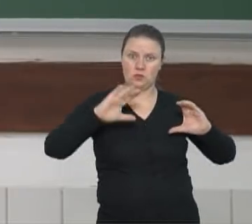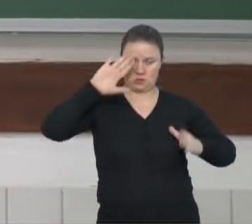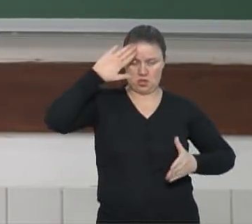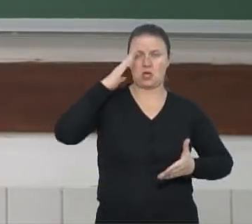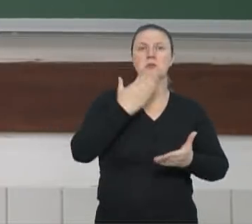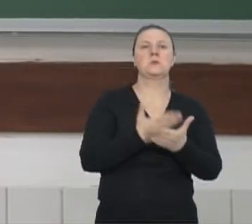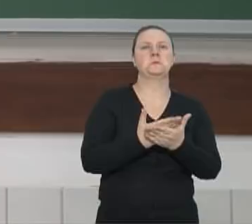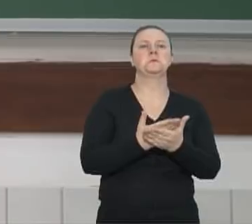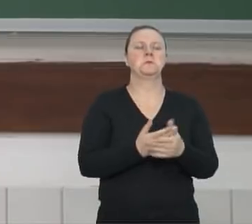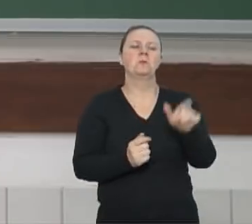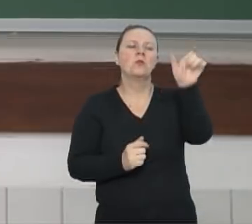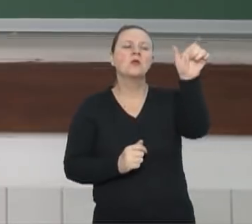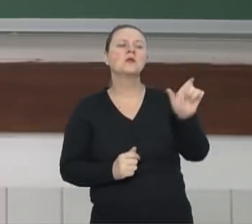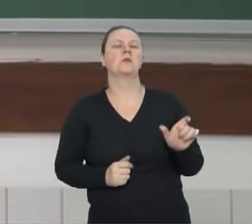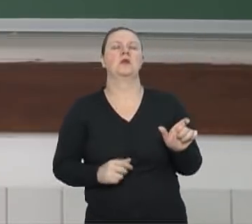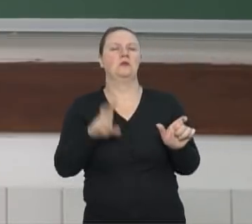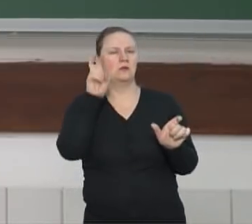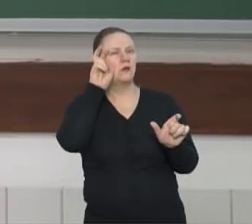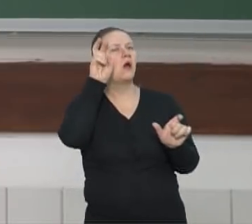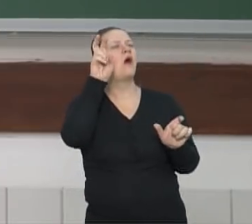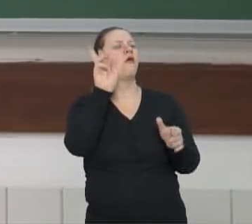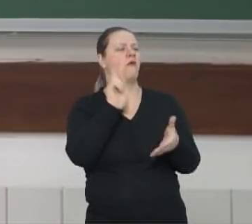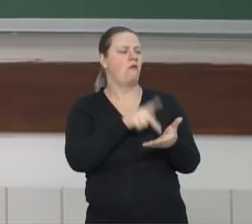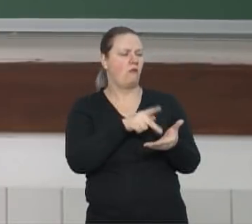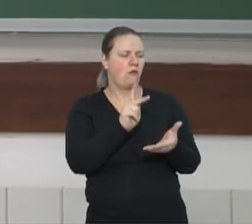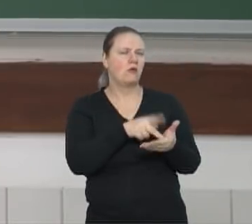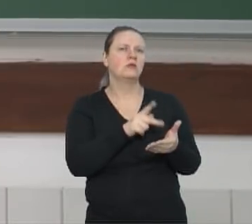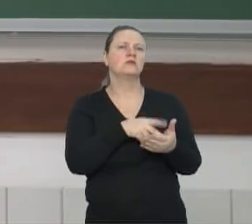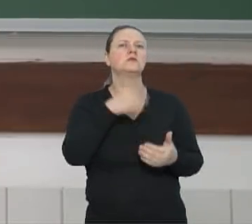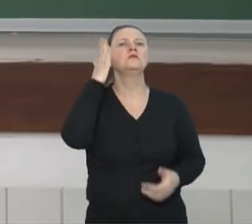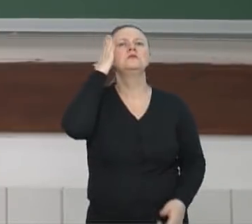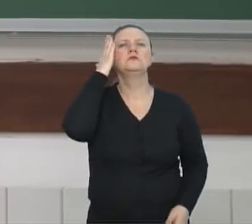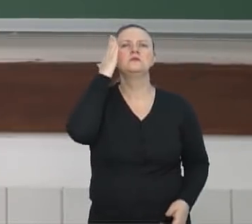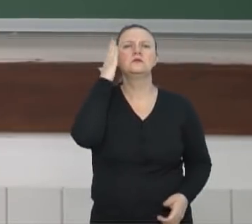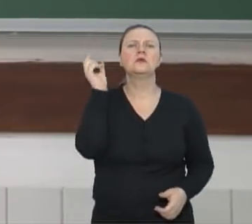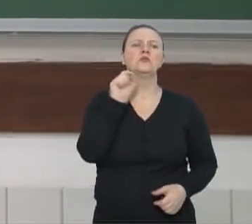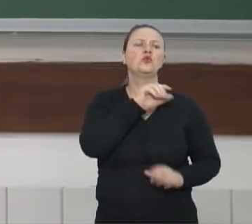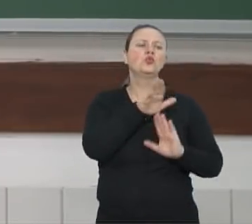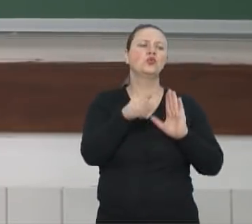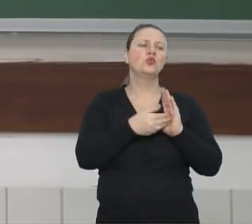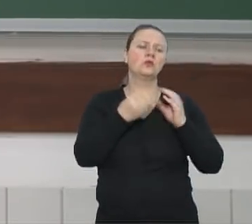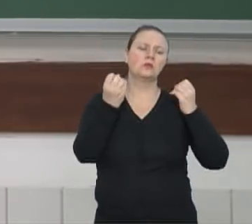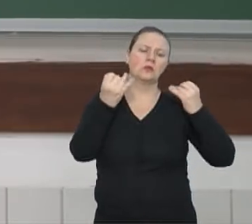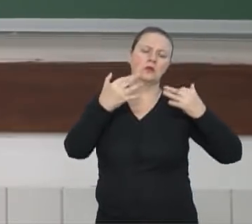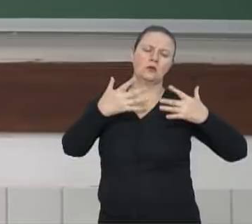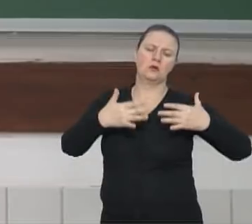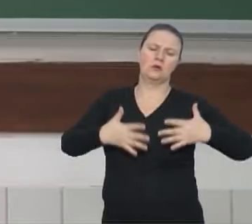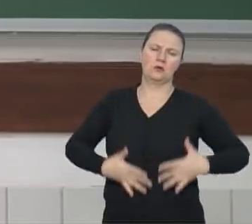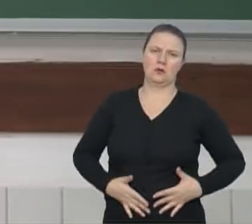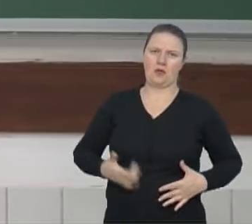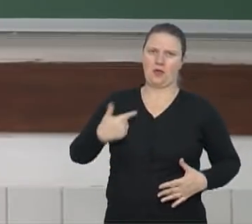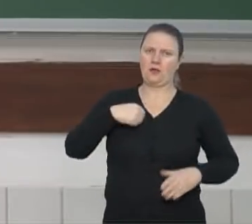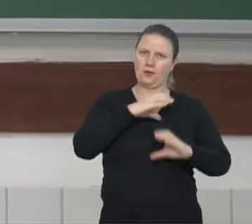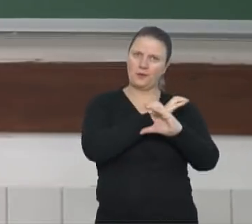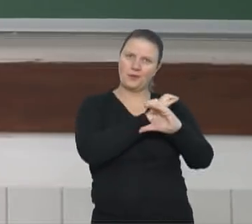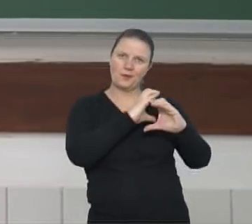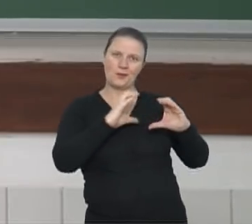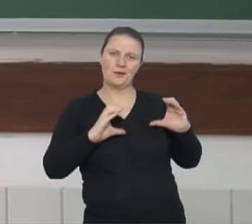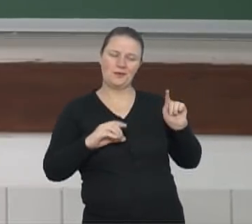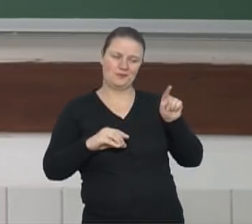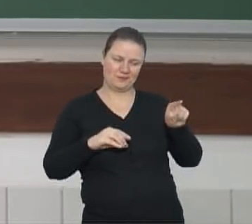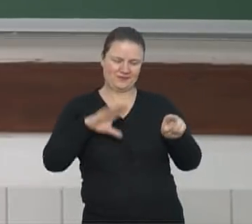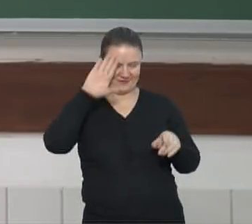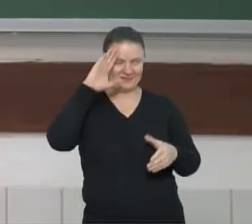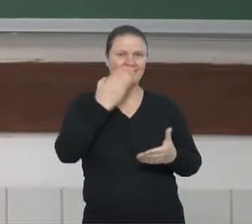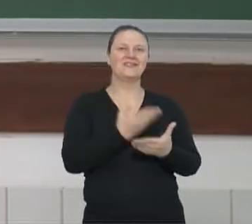não, realmente o camarada é entendido, ele sabe o que está falando, portanto, eu confio nele e acredito no